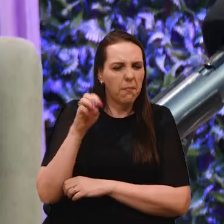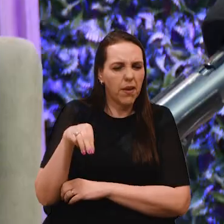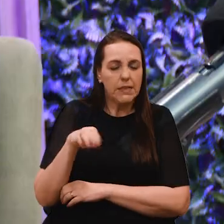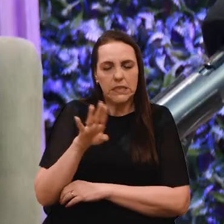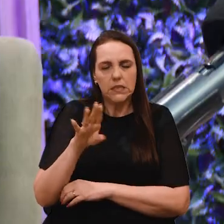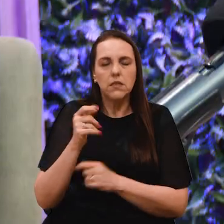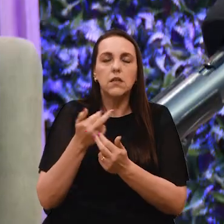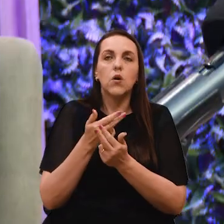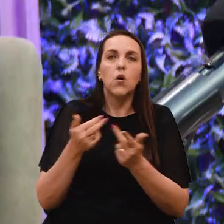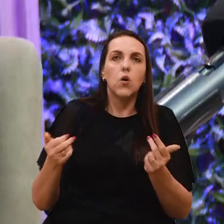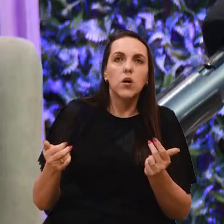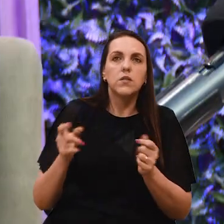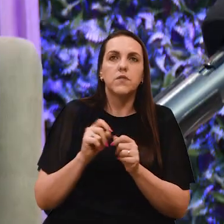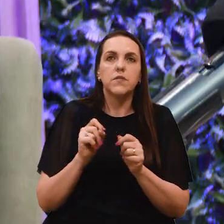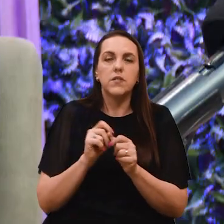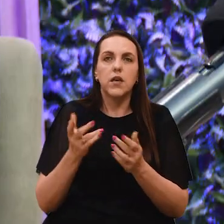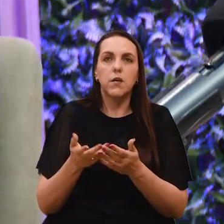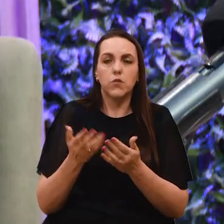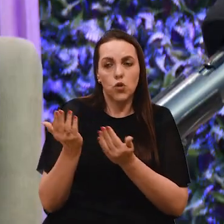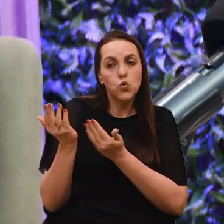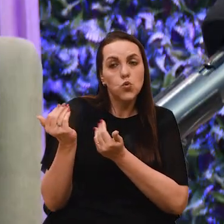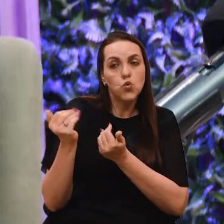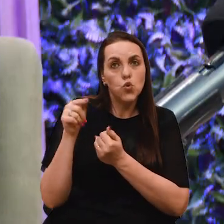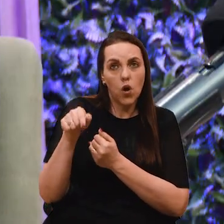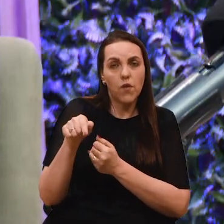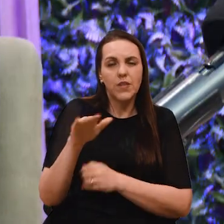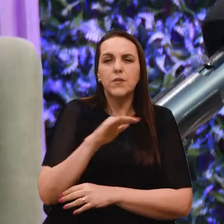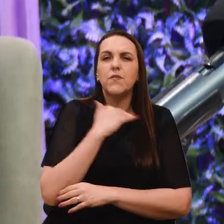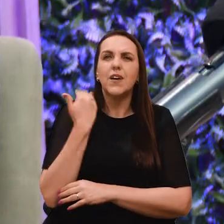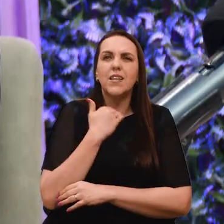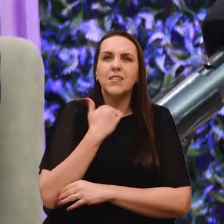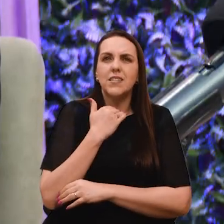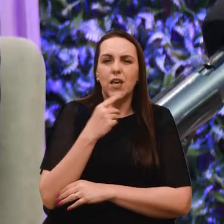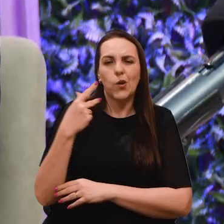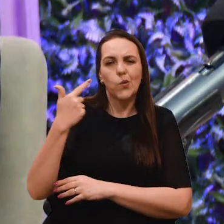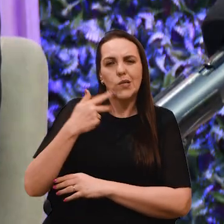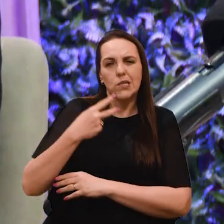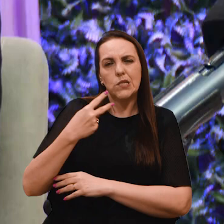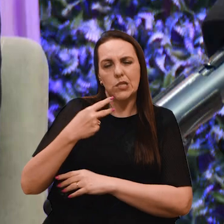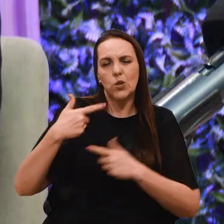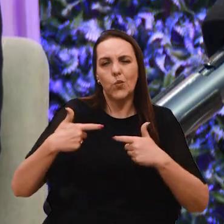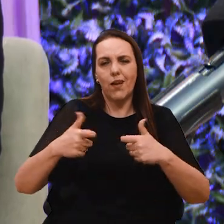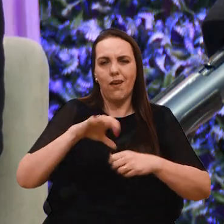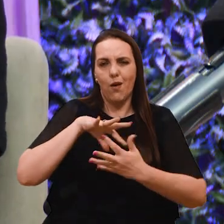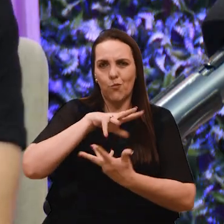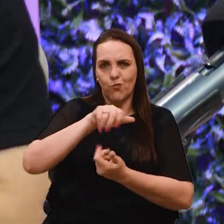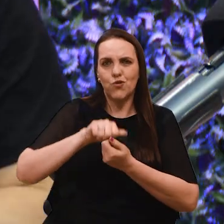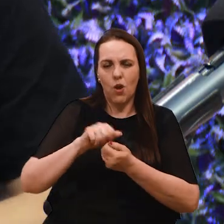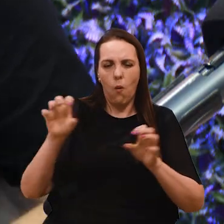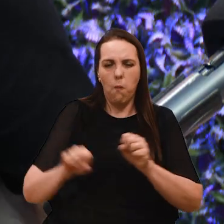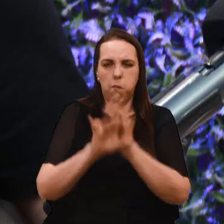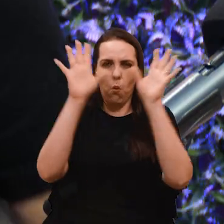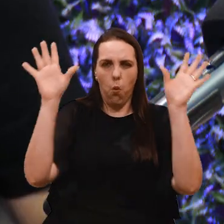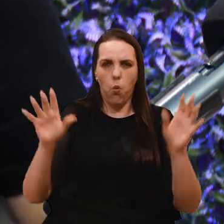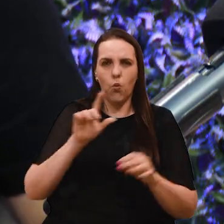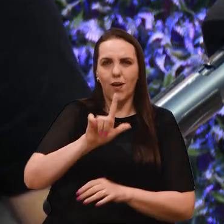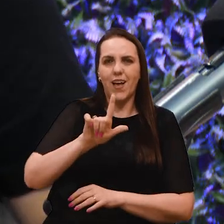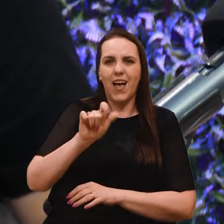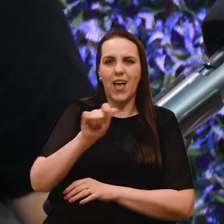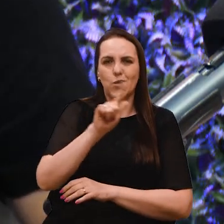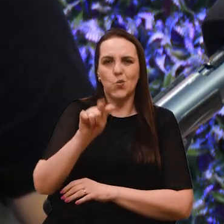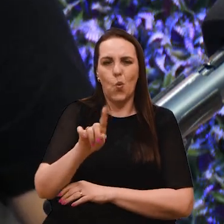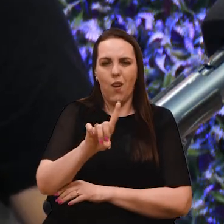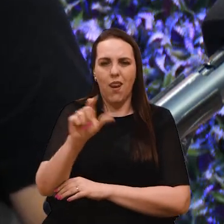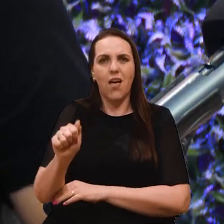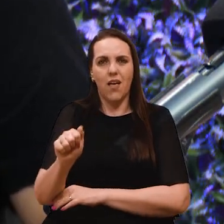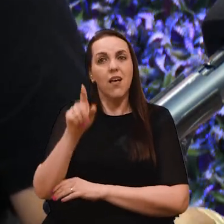em relação àquelas jovens que morreram ali na Segunda Guerra, na explosão do Gasola. Sim. E ela